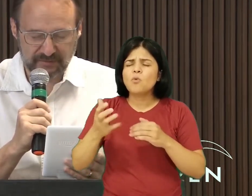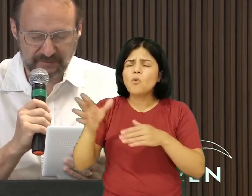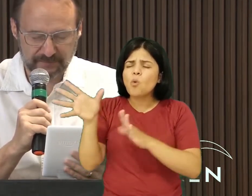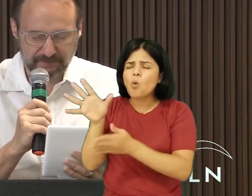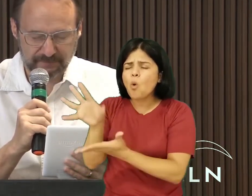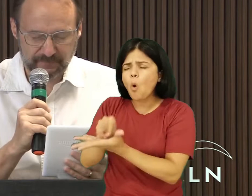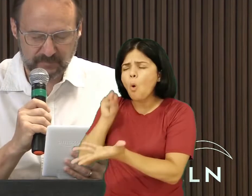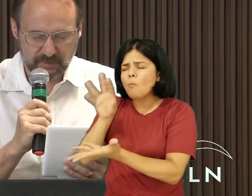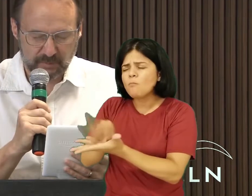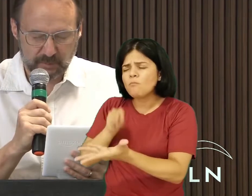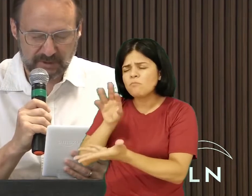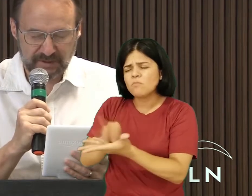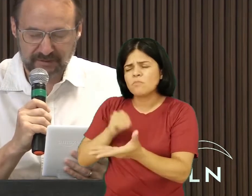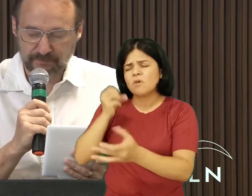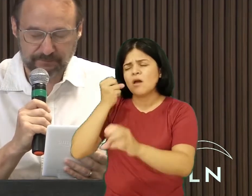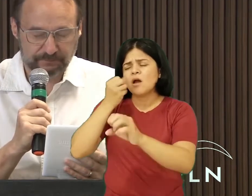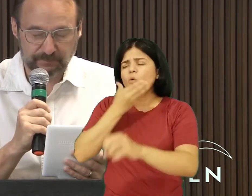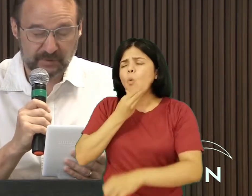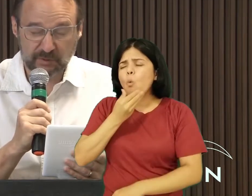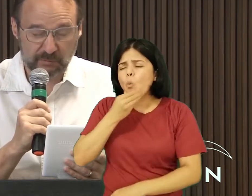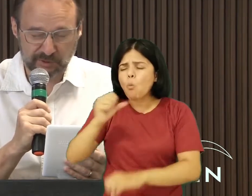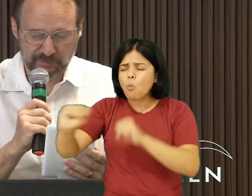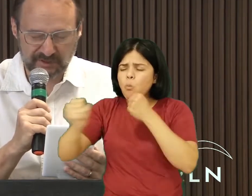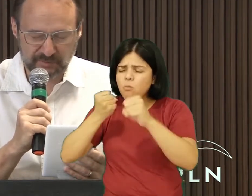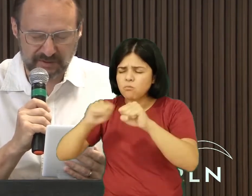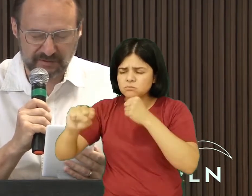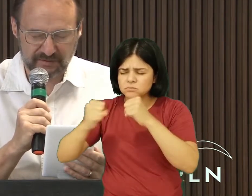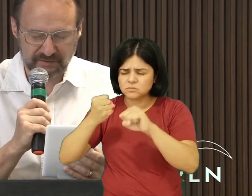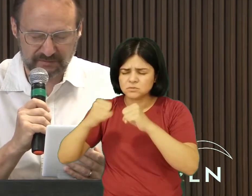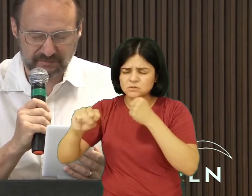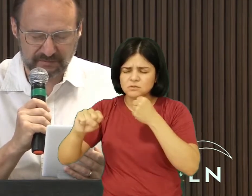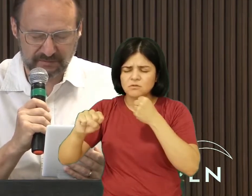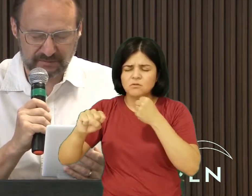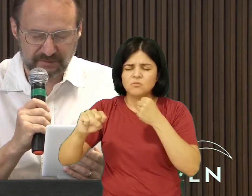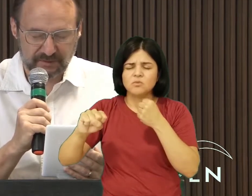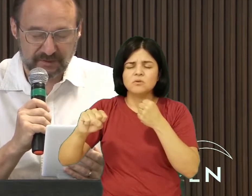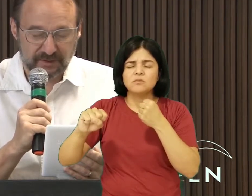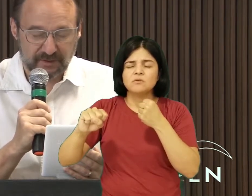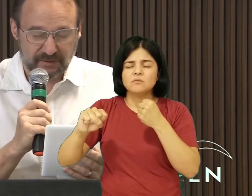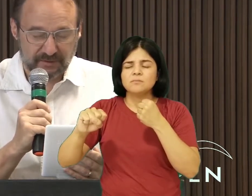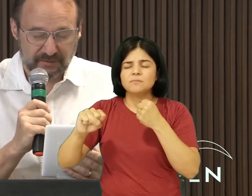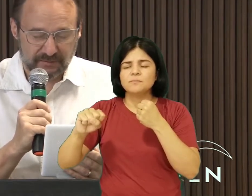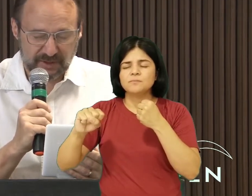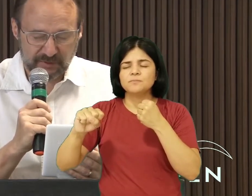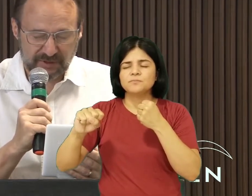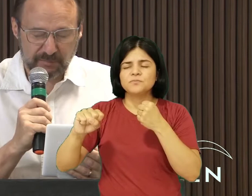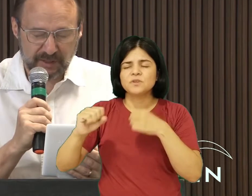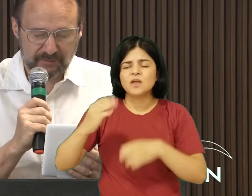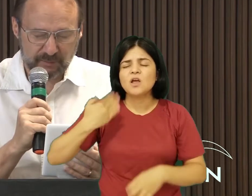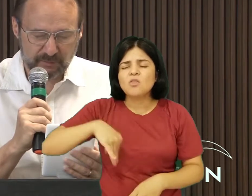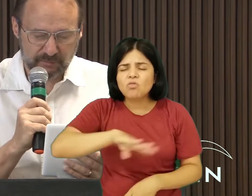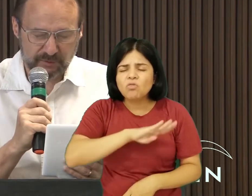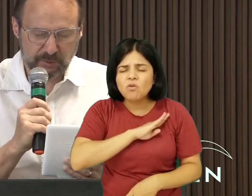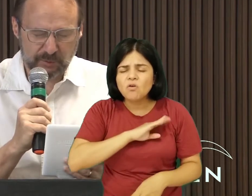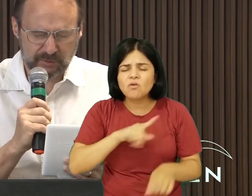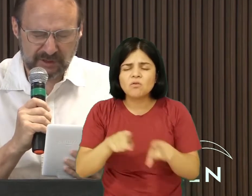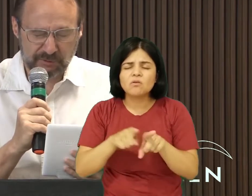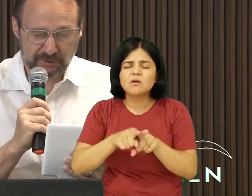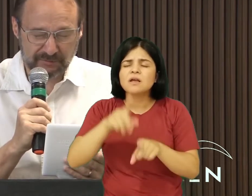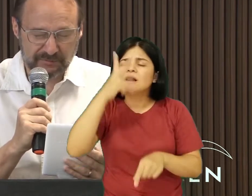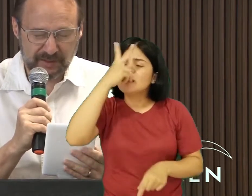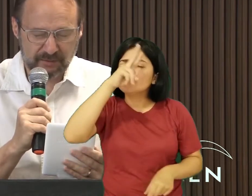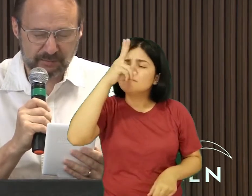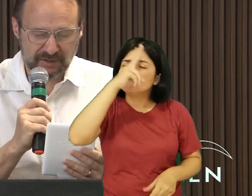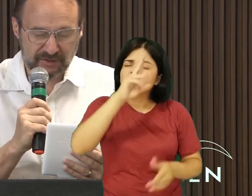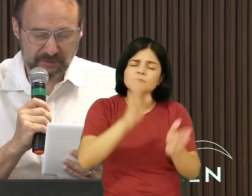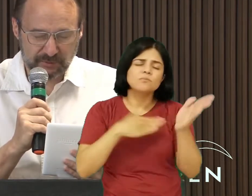salmista, porque não temos outra esperança. Nós estamos lembrando de tudo que o Senhor